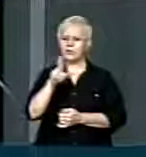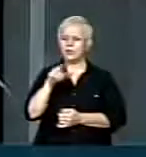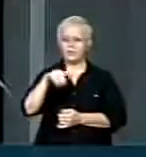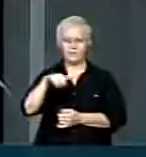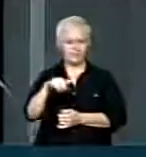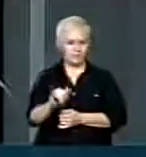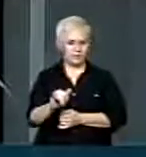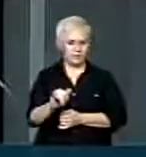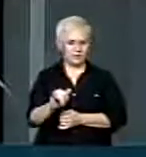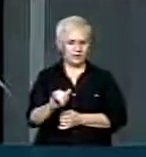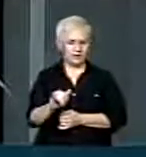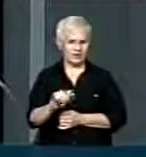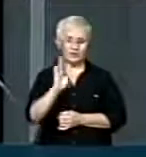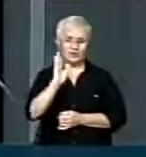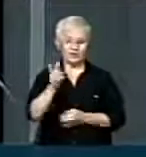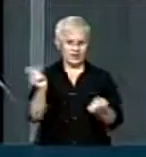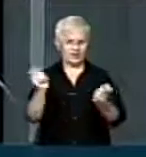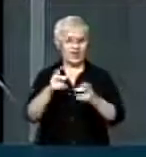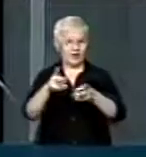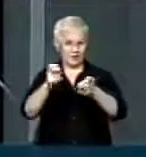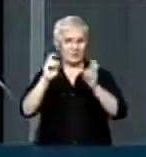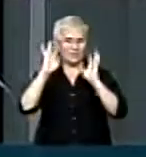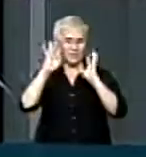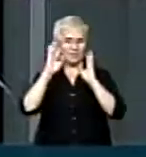pelo nome já dá para perceber,